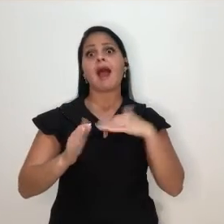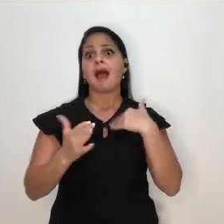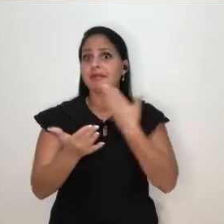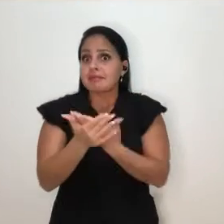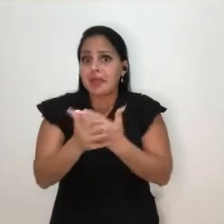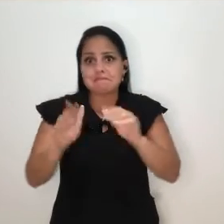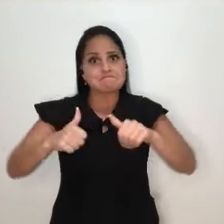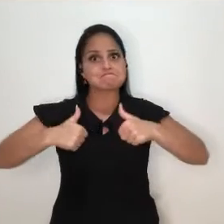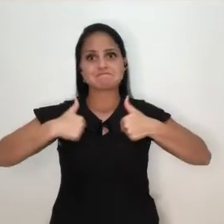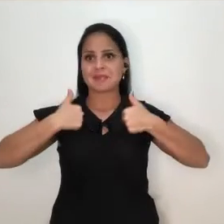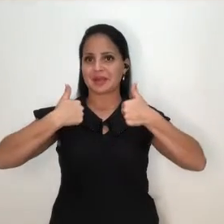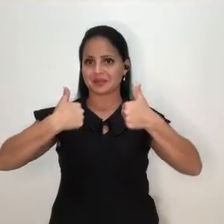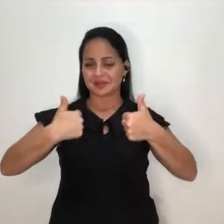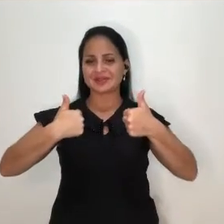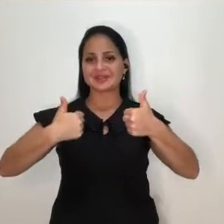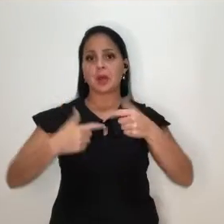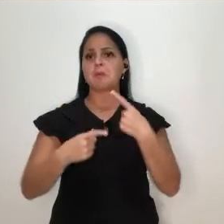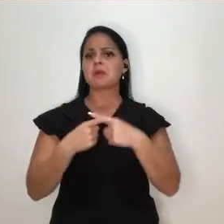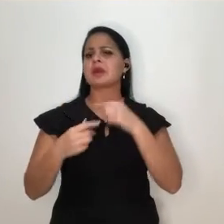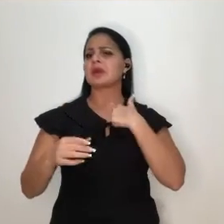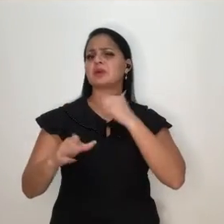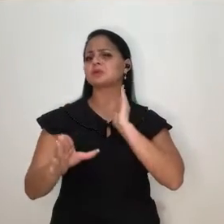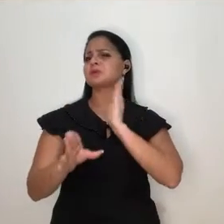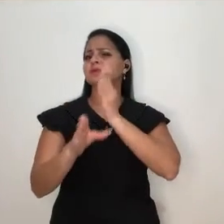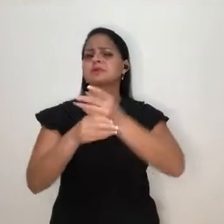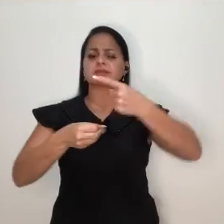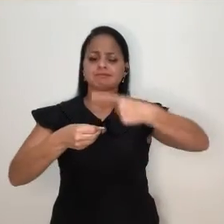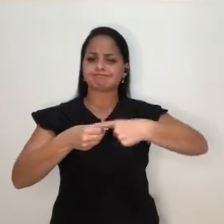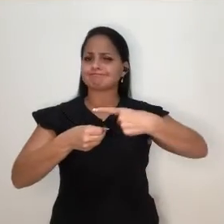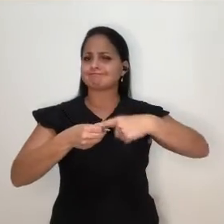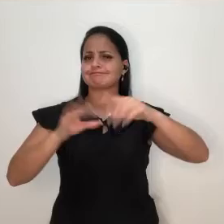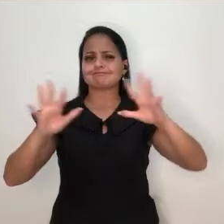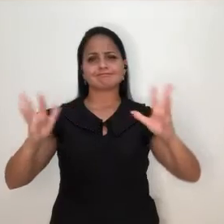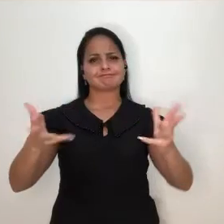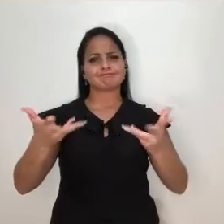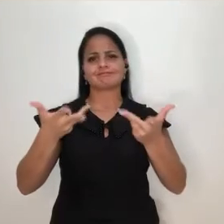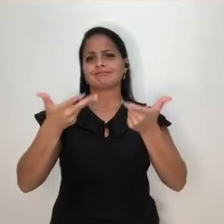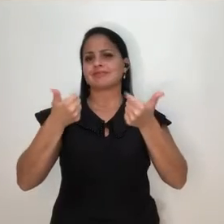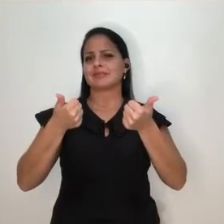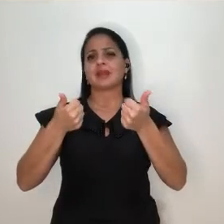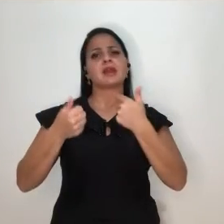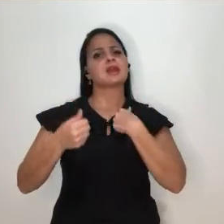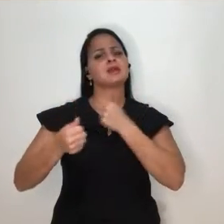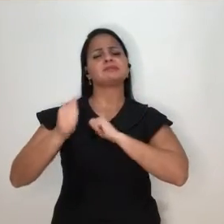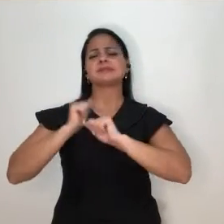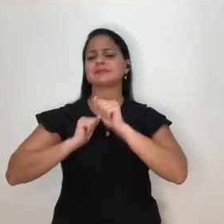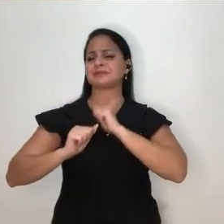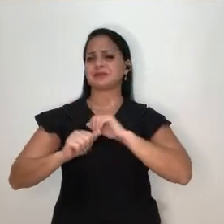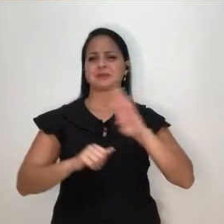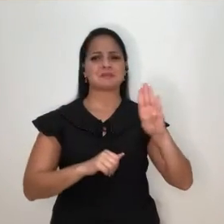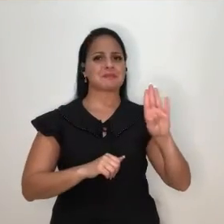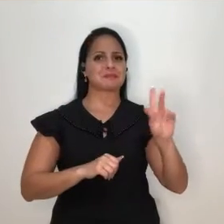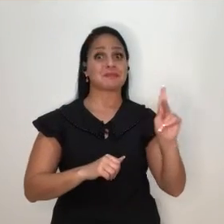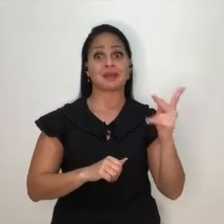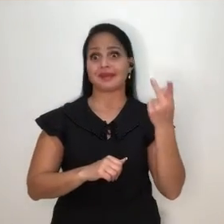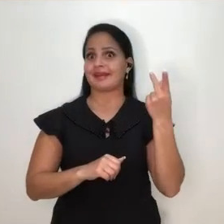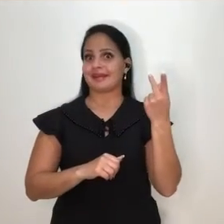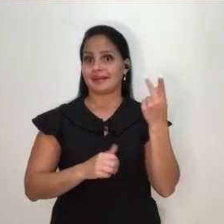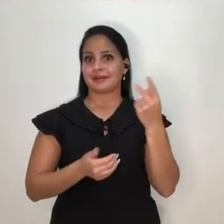acho que até melhor, porque eu descobri uma cidade maravilhosa. Eu adorei Belo